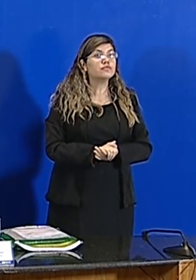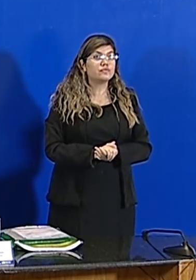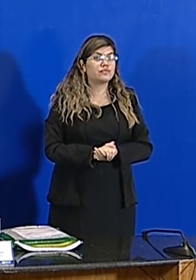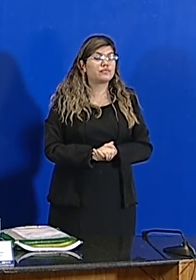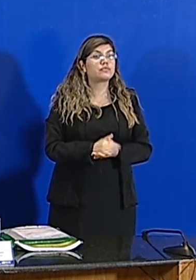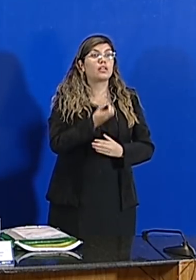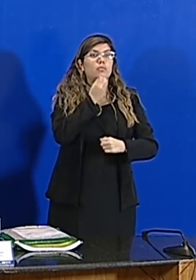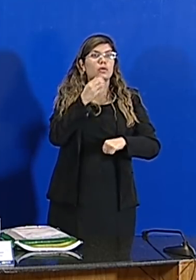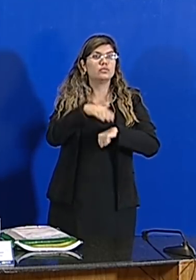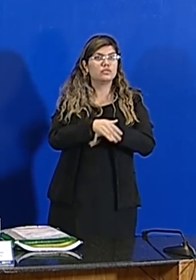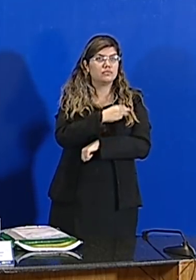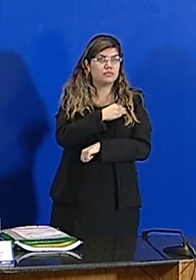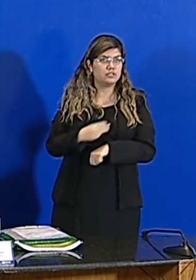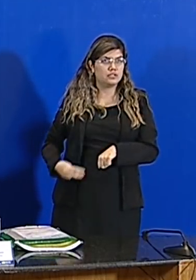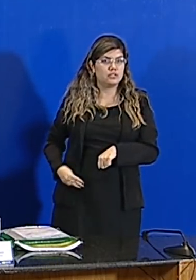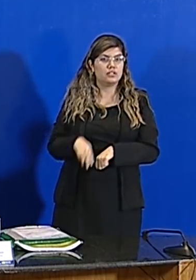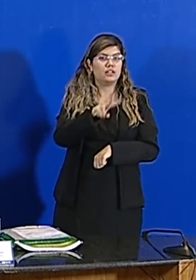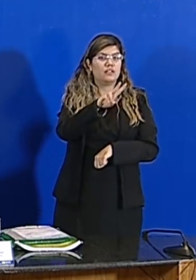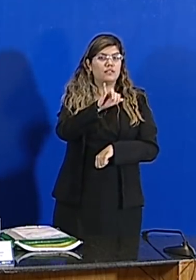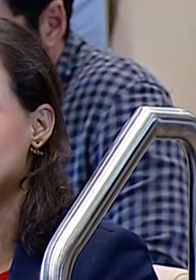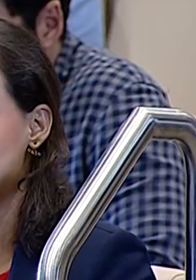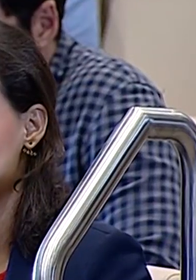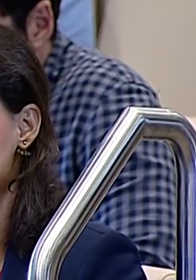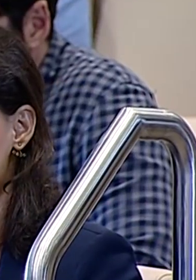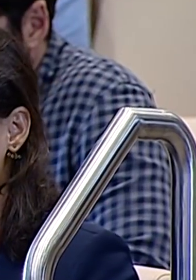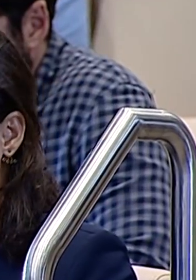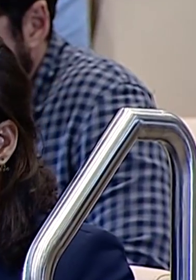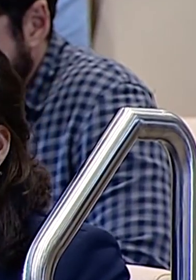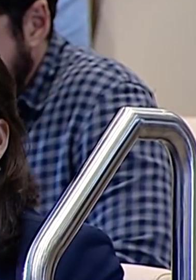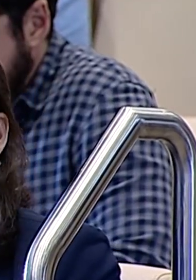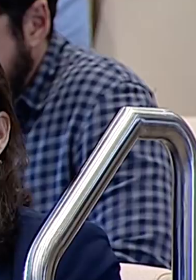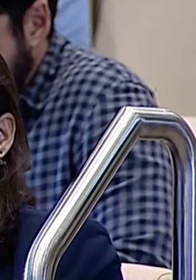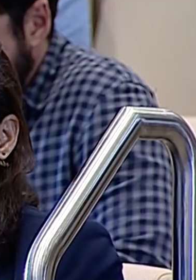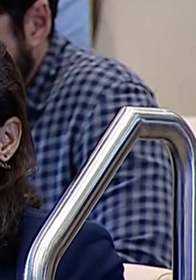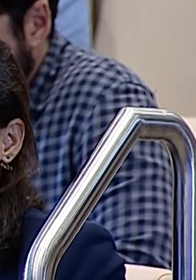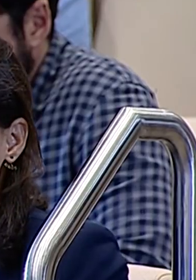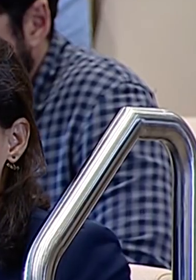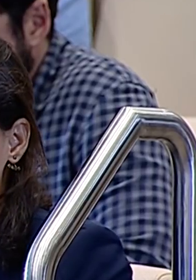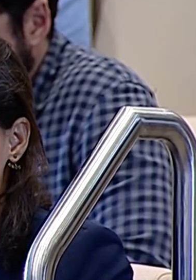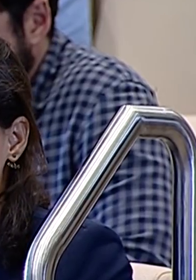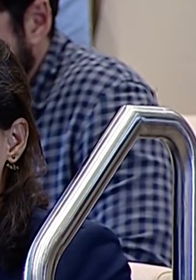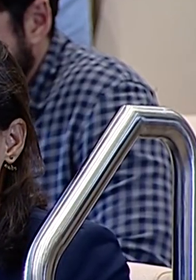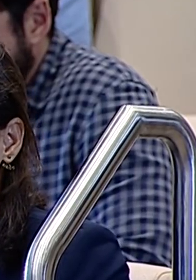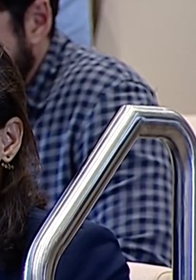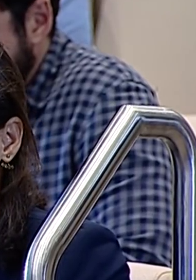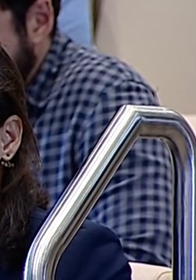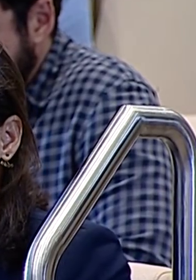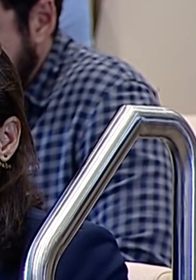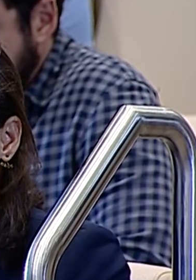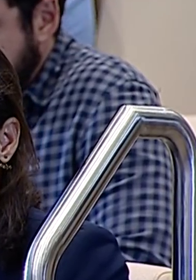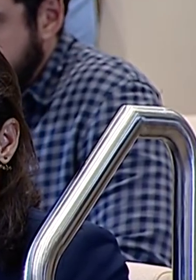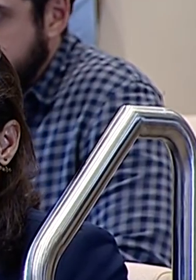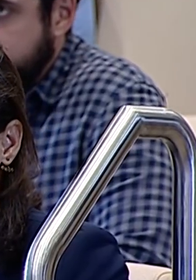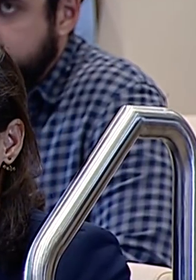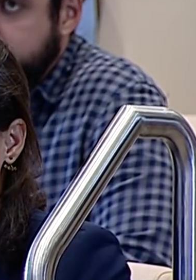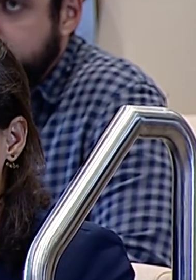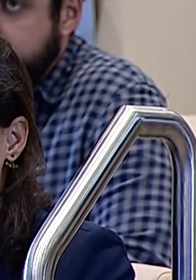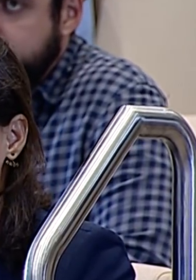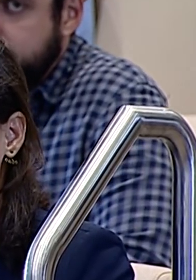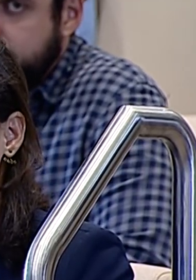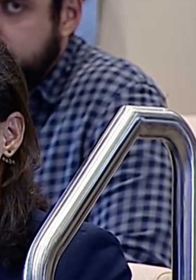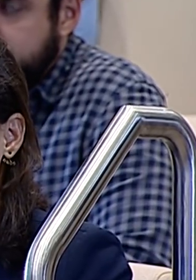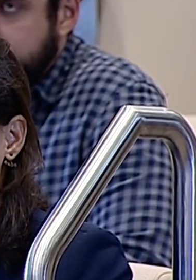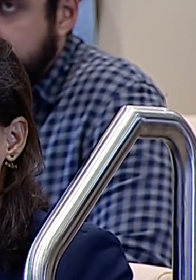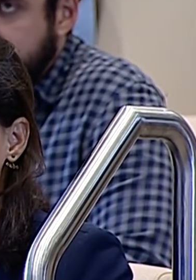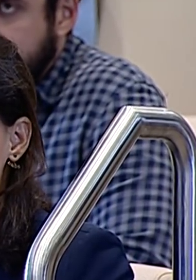Boa noite, ministro. Viviane Abreu, da IPTV. Tudo bem, Viviane? Tudo bem. Eu queria uma avaliação de vocês sobre como foi a prova no estado de São